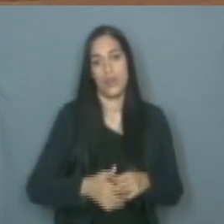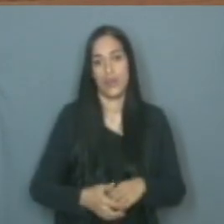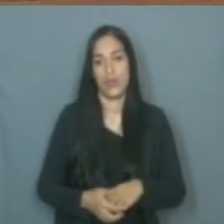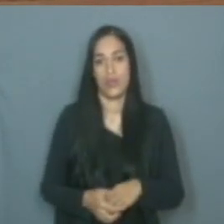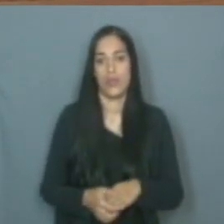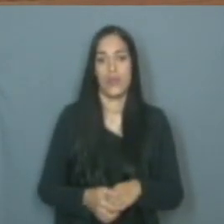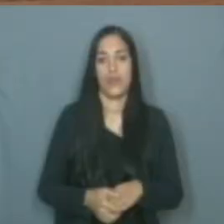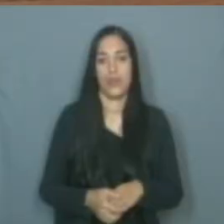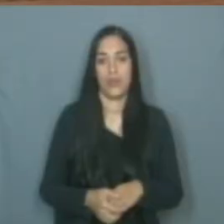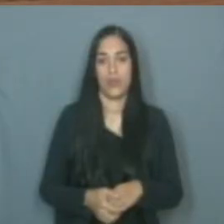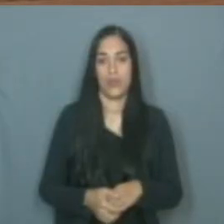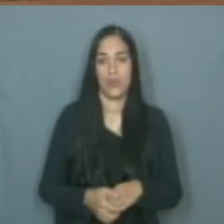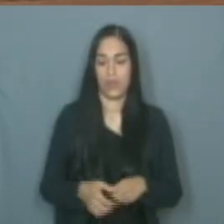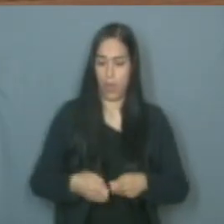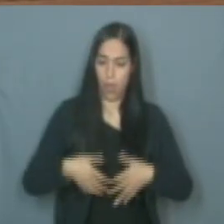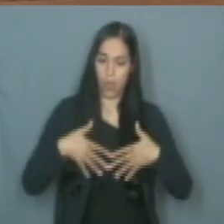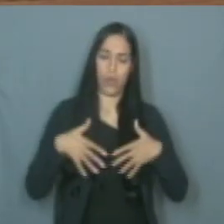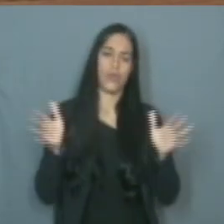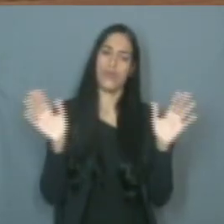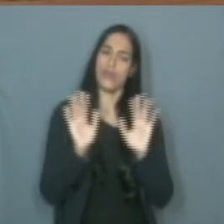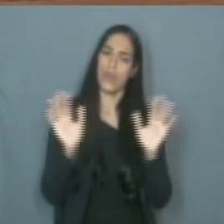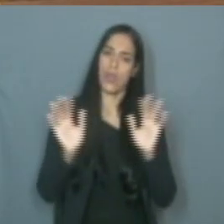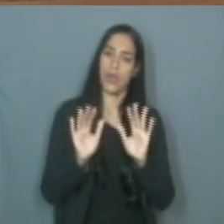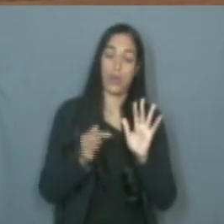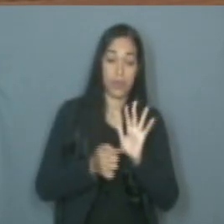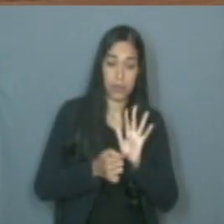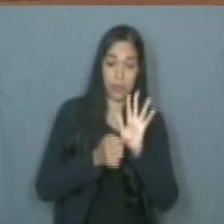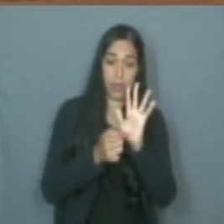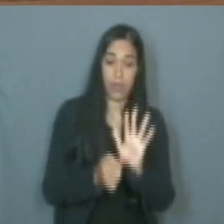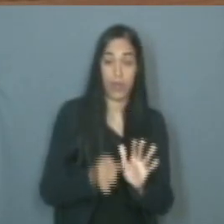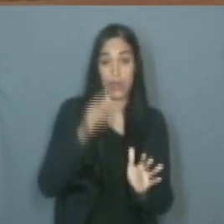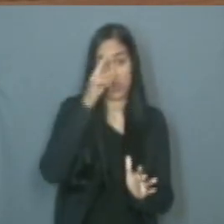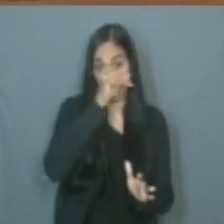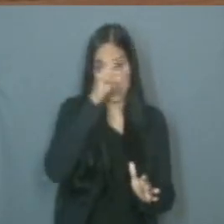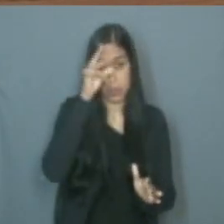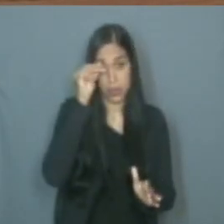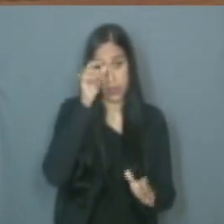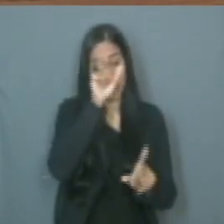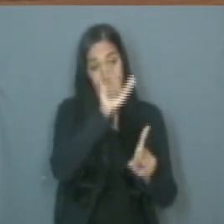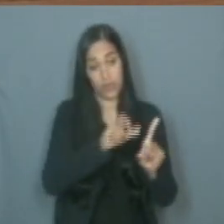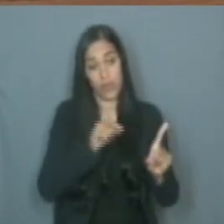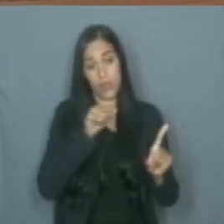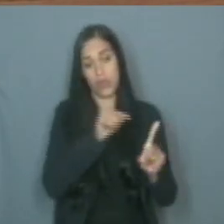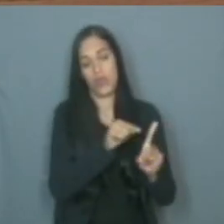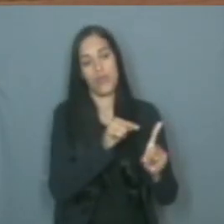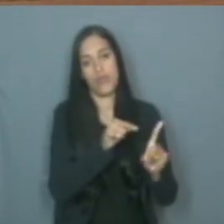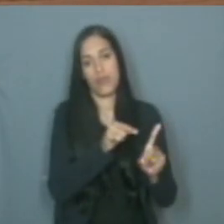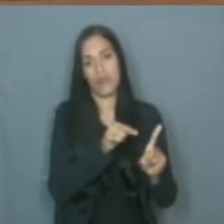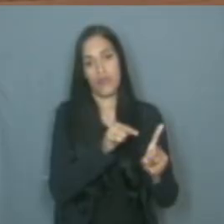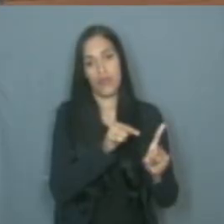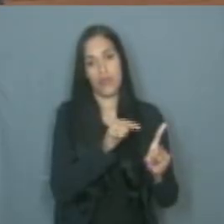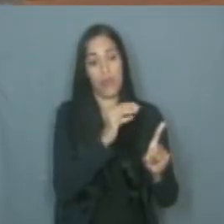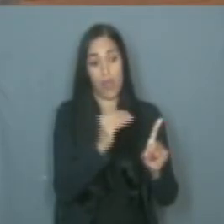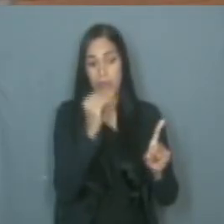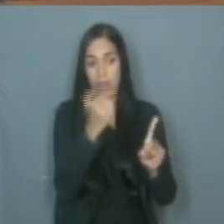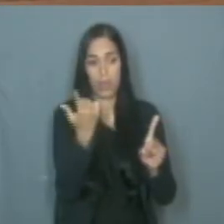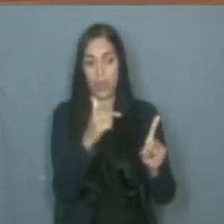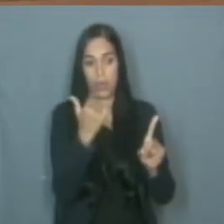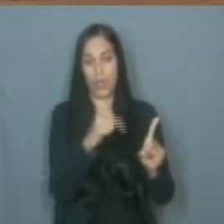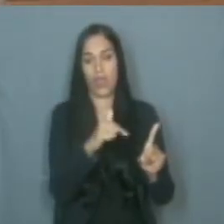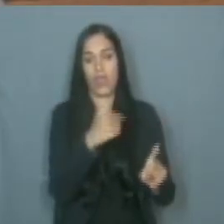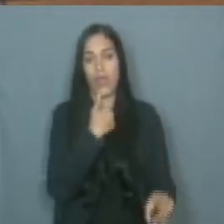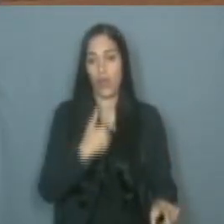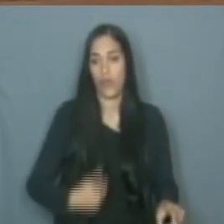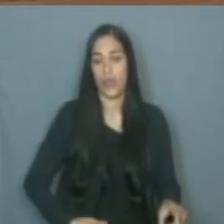Pelo contrário, mostra, talvez, prefeito, uma grandeza que o senhor não tem ainda. Governadora também,